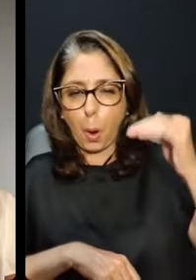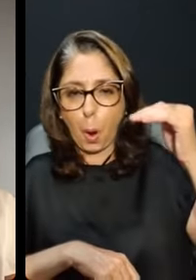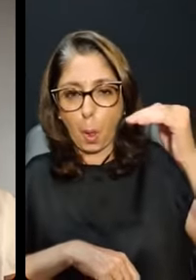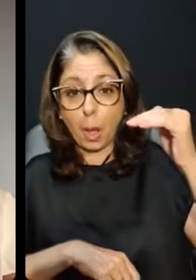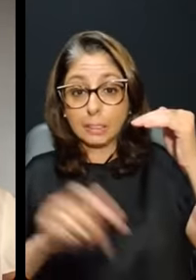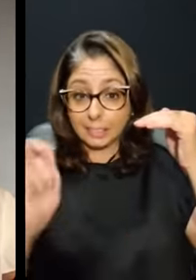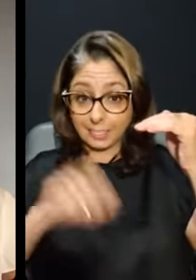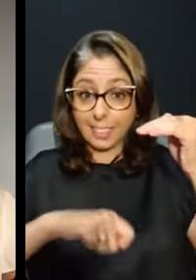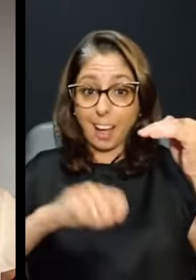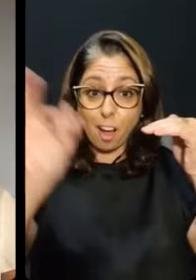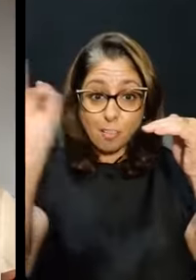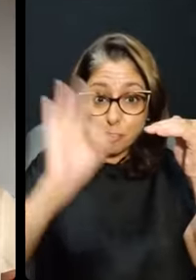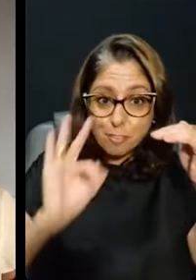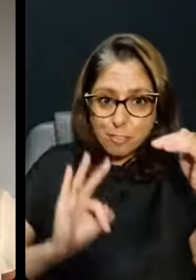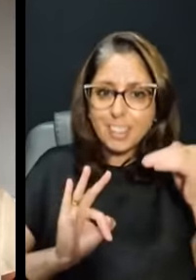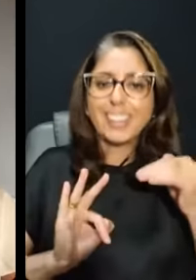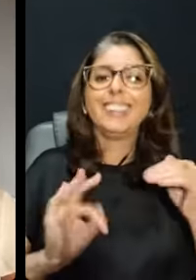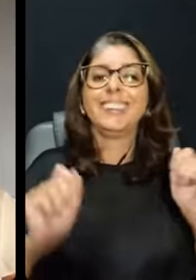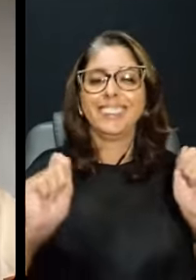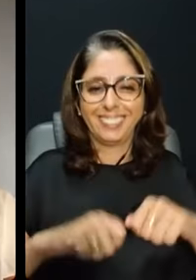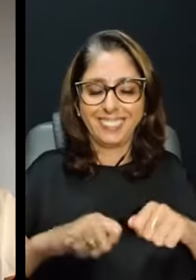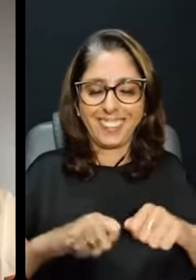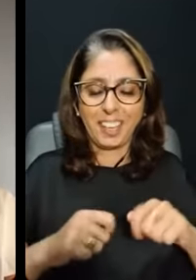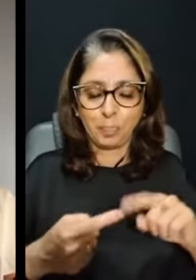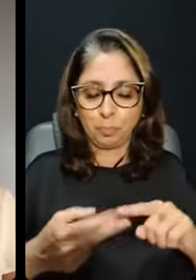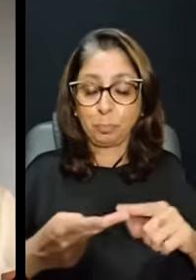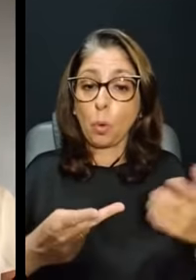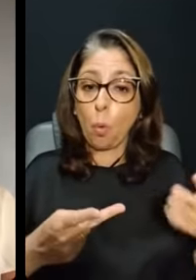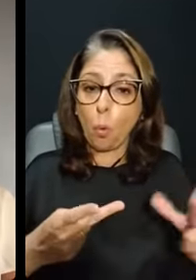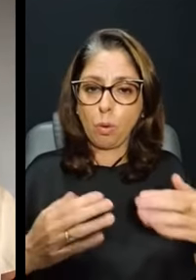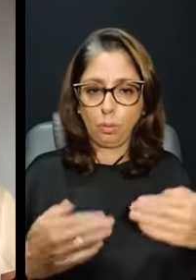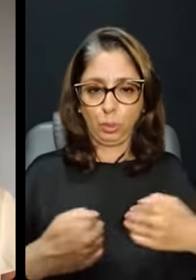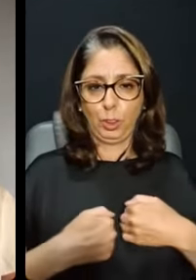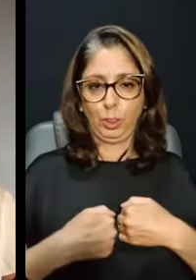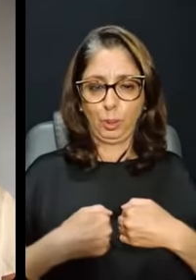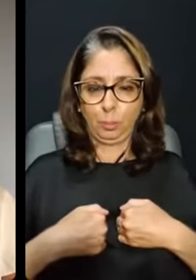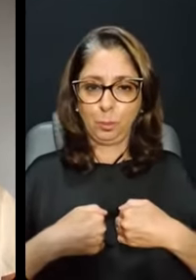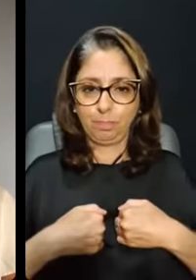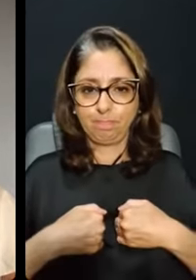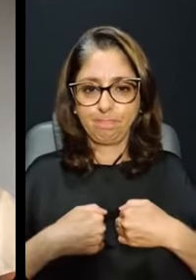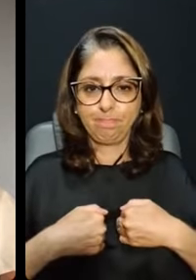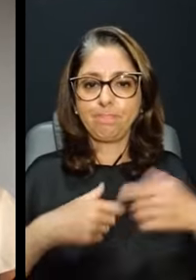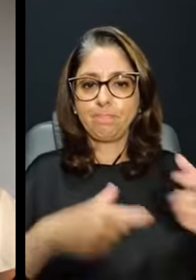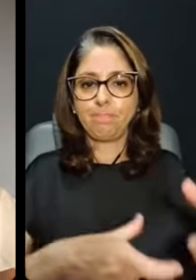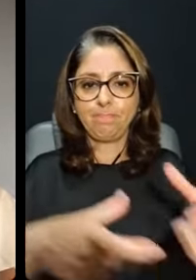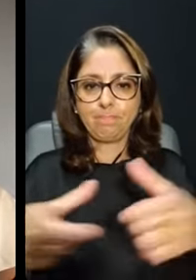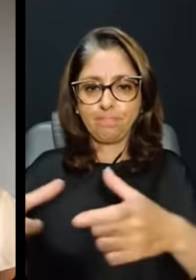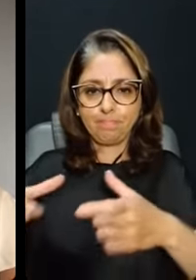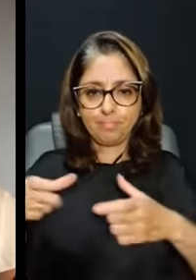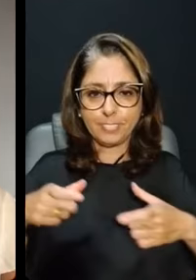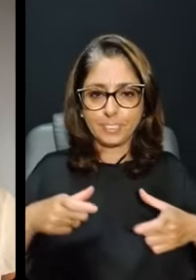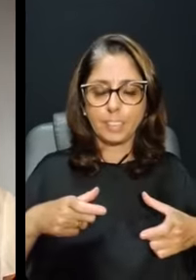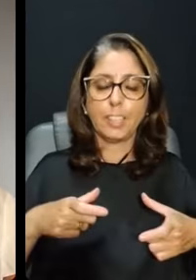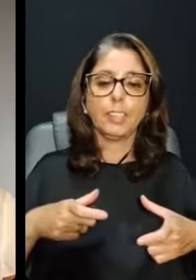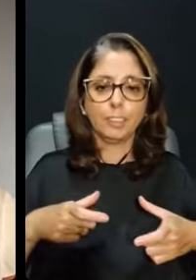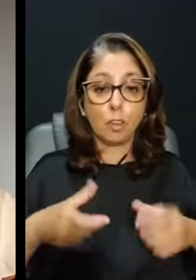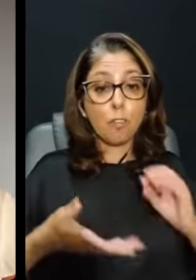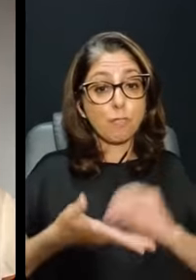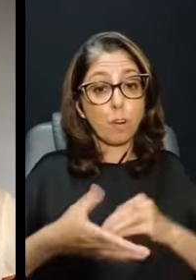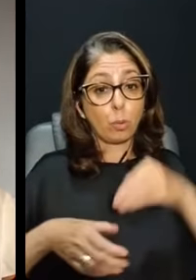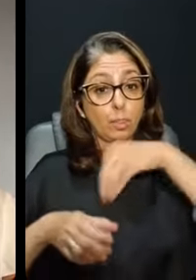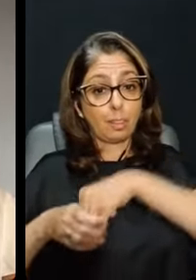autismo, ambientes sensoriais, então isso é outra questão que também não está dentro das normativas. A gente pouco se